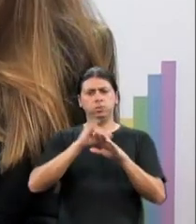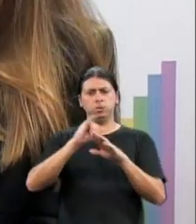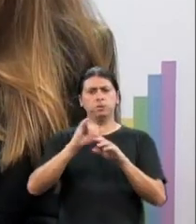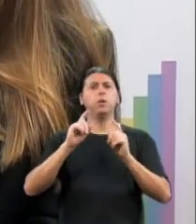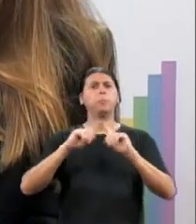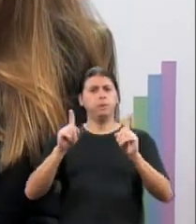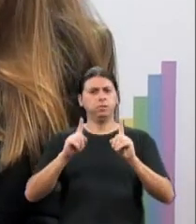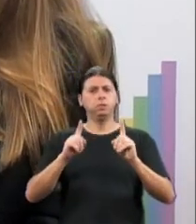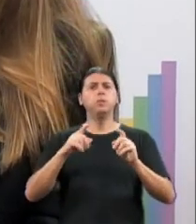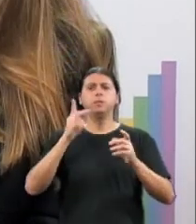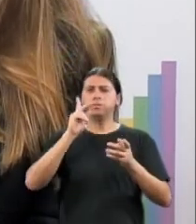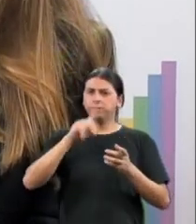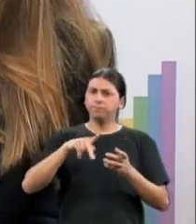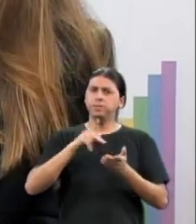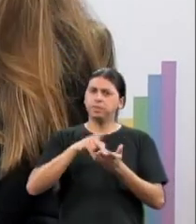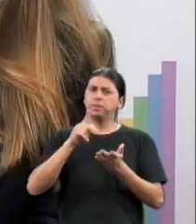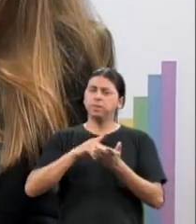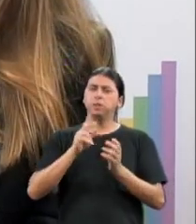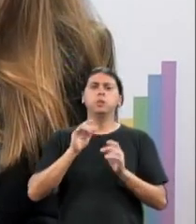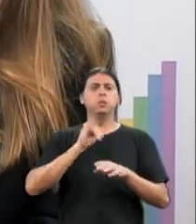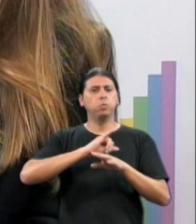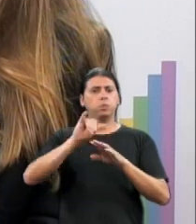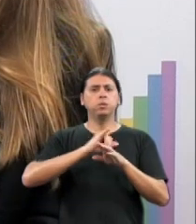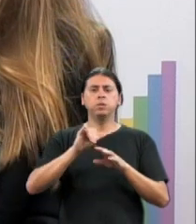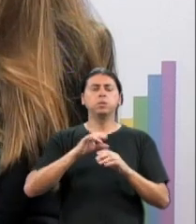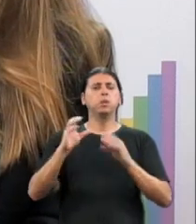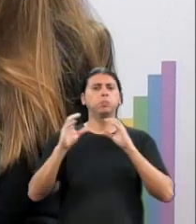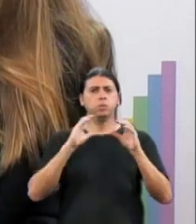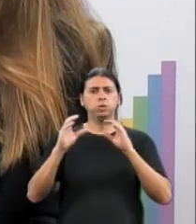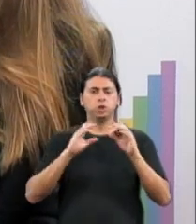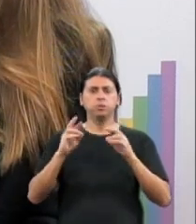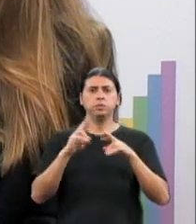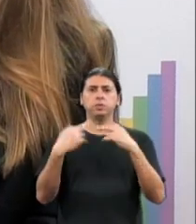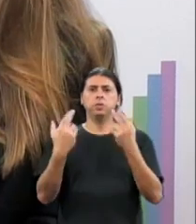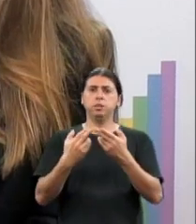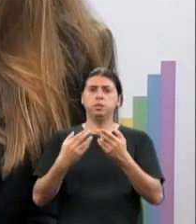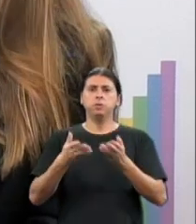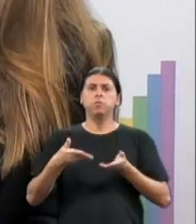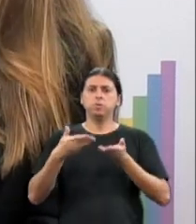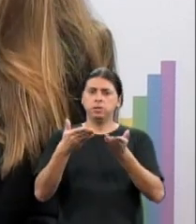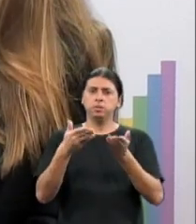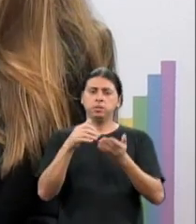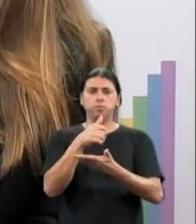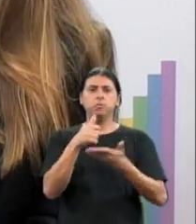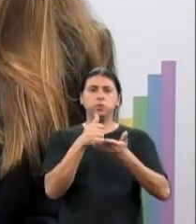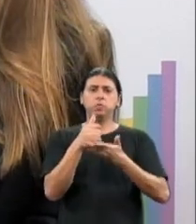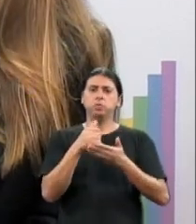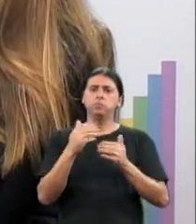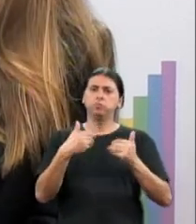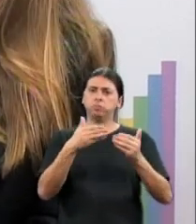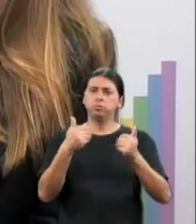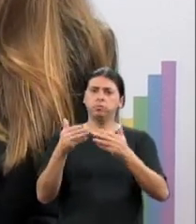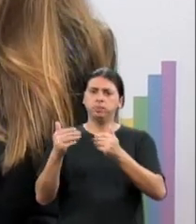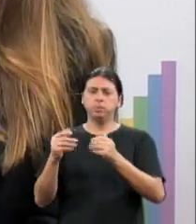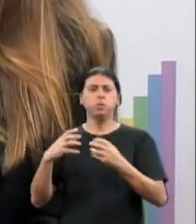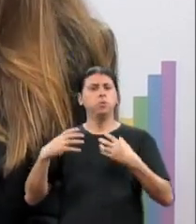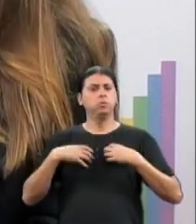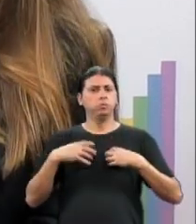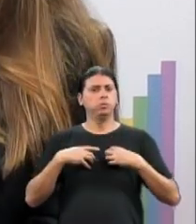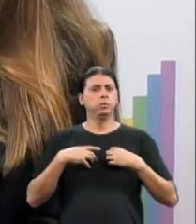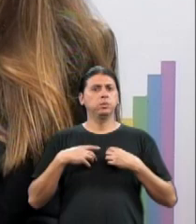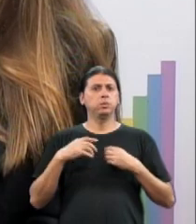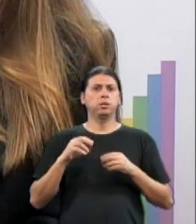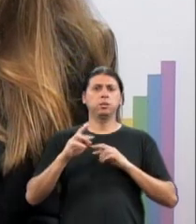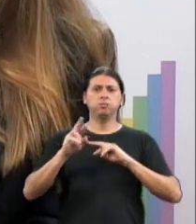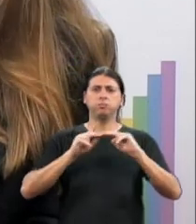continua acontecendo. Esse processo comunicativo que a rede oferece, ele basicamente, ele oferece condições para que